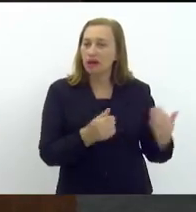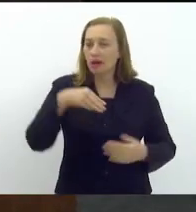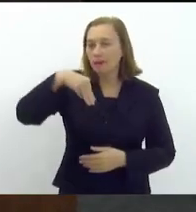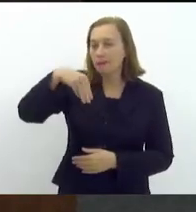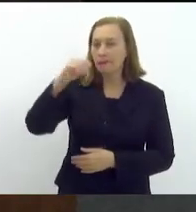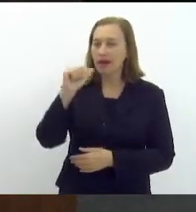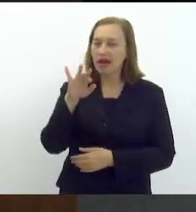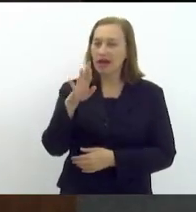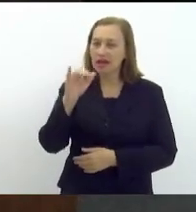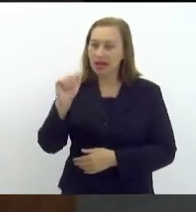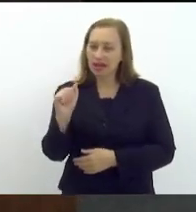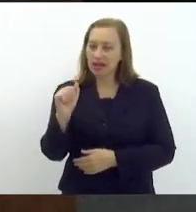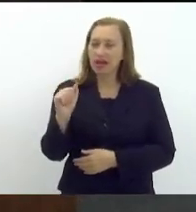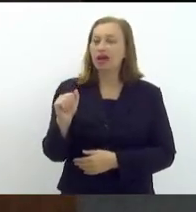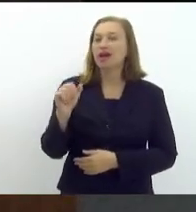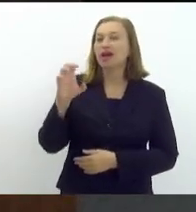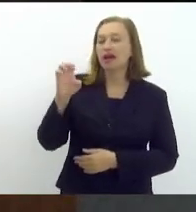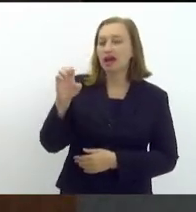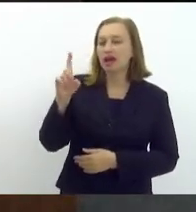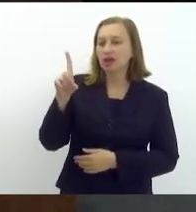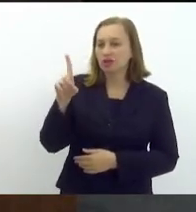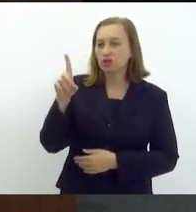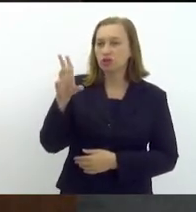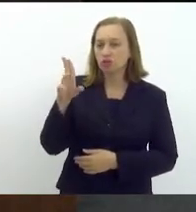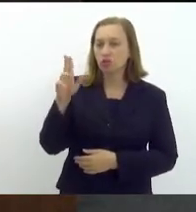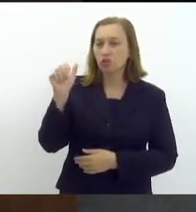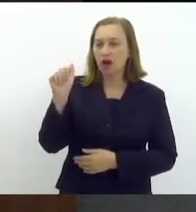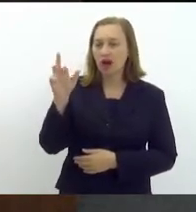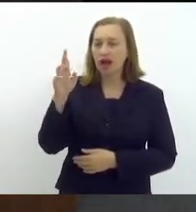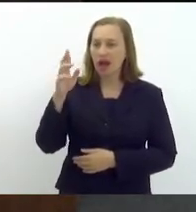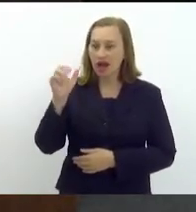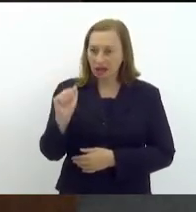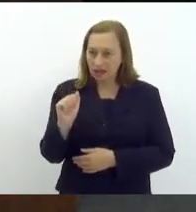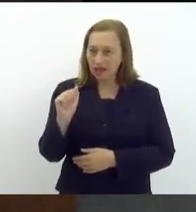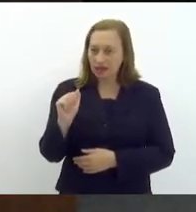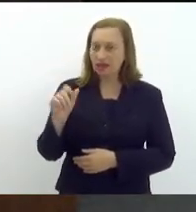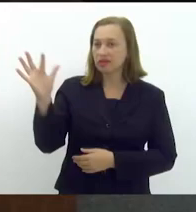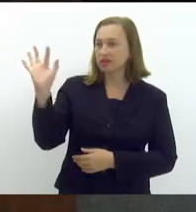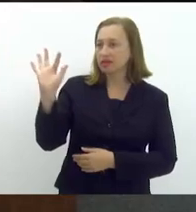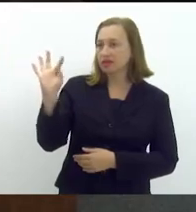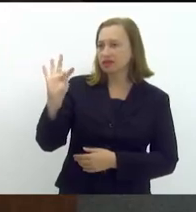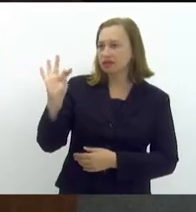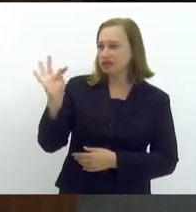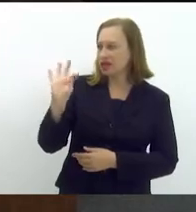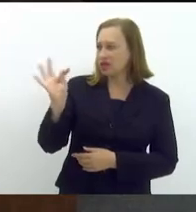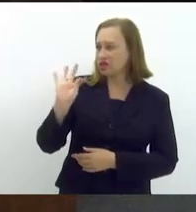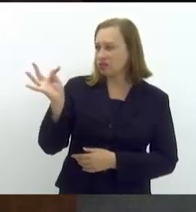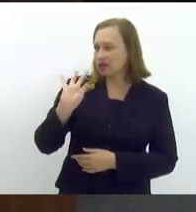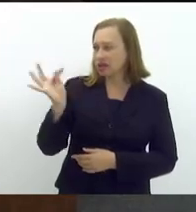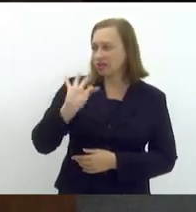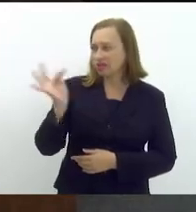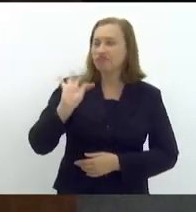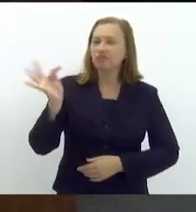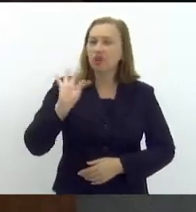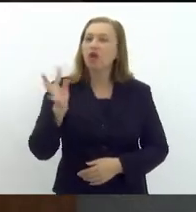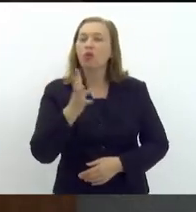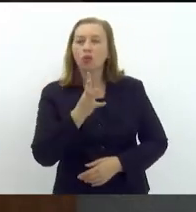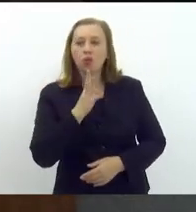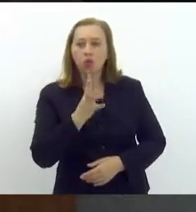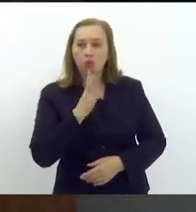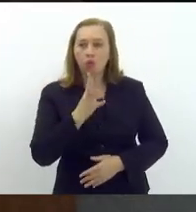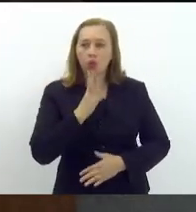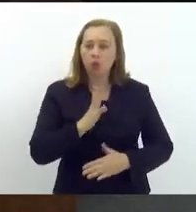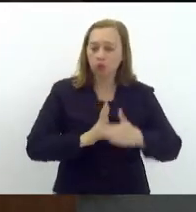de Teresópolis uma jovem da Região Serrana que reconhece a importância da imigração asiática não apenas